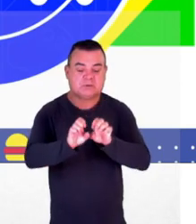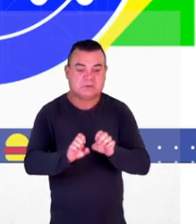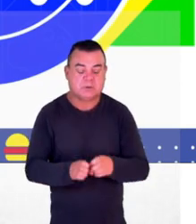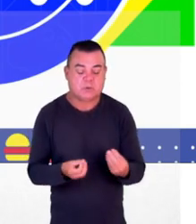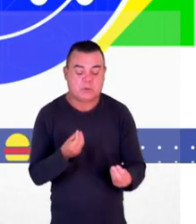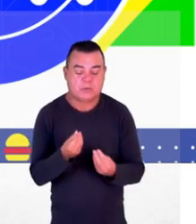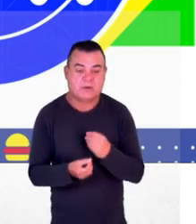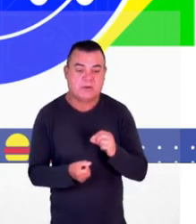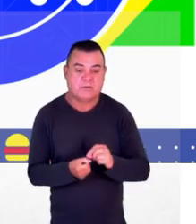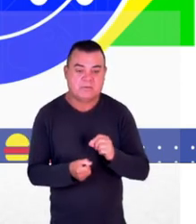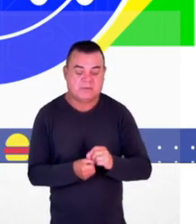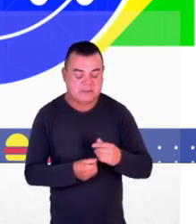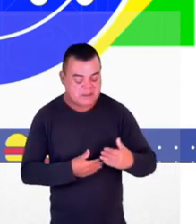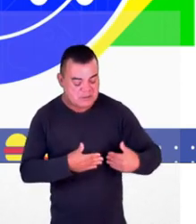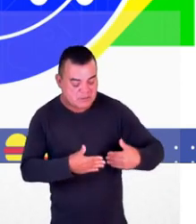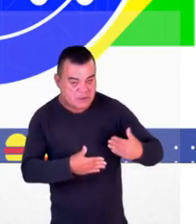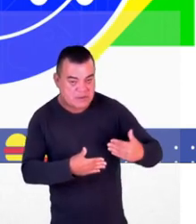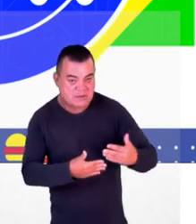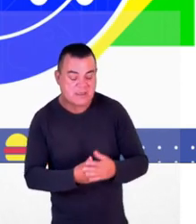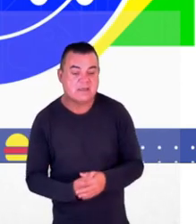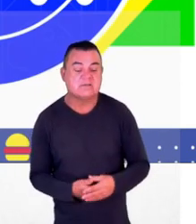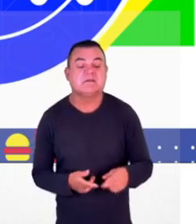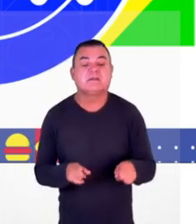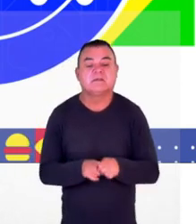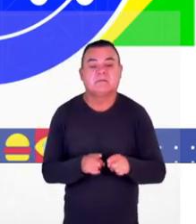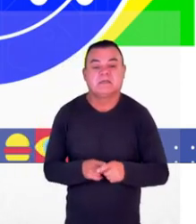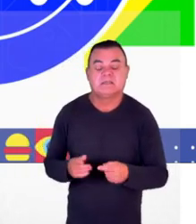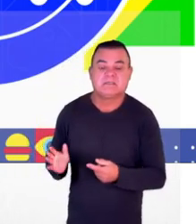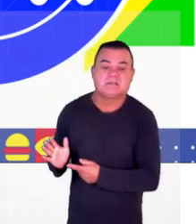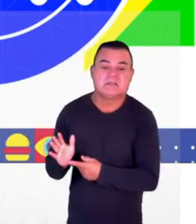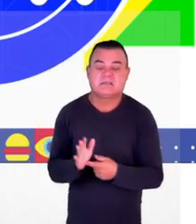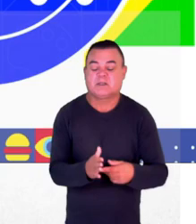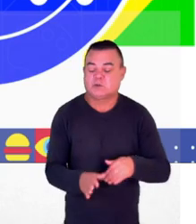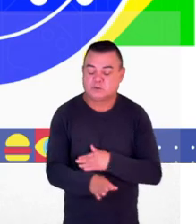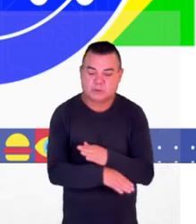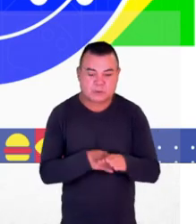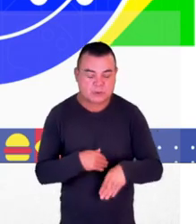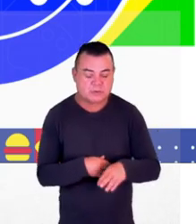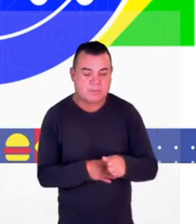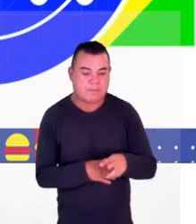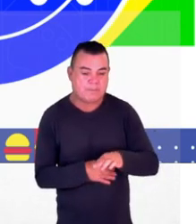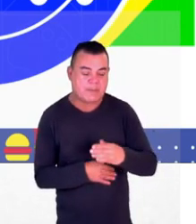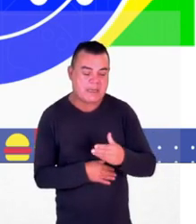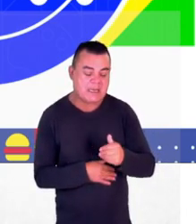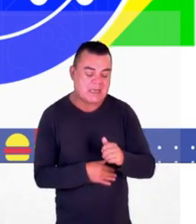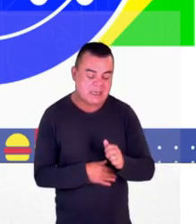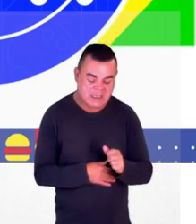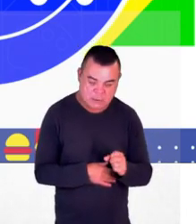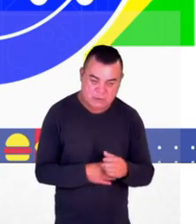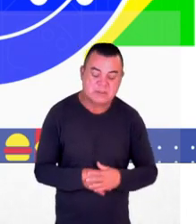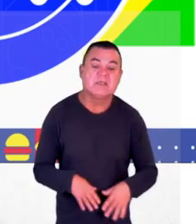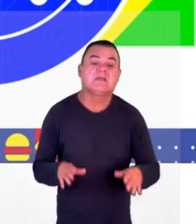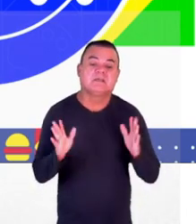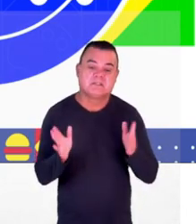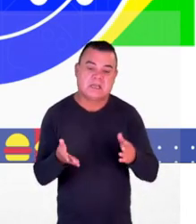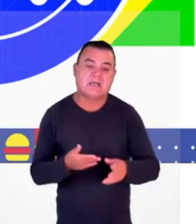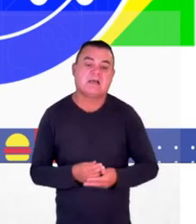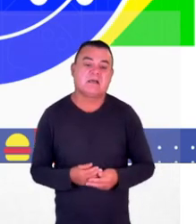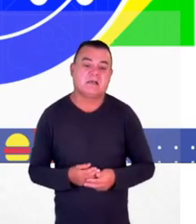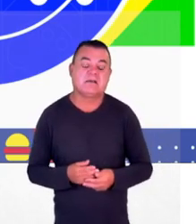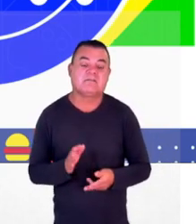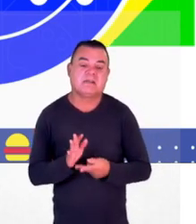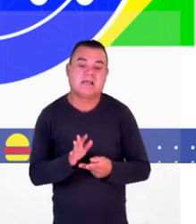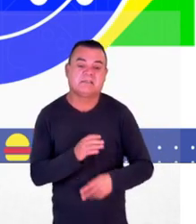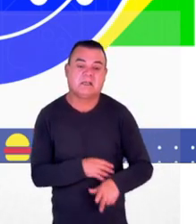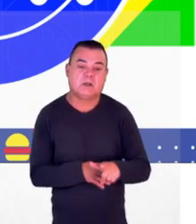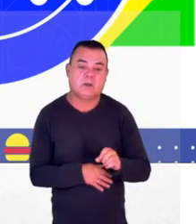processo mas de trazer também né de todos os os Marcos normativos já foi foi citado aqui também a lozan né e de como ainda que ali em